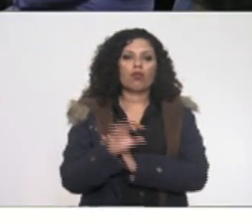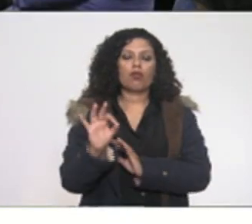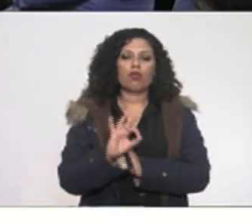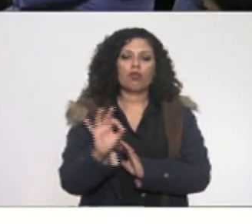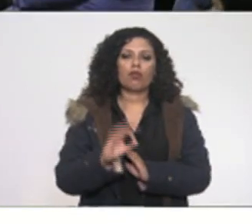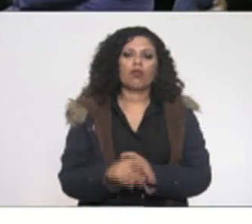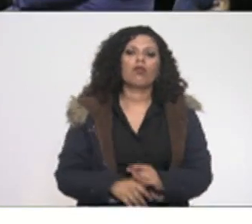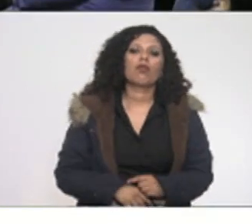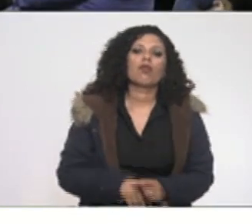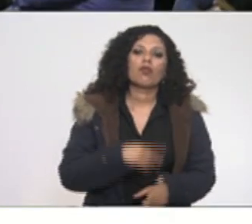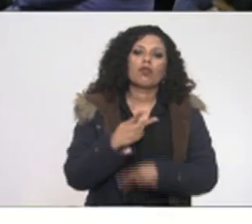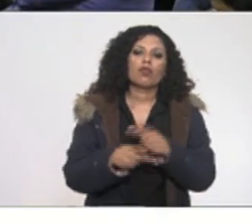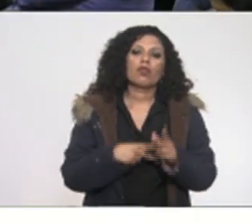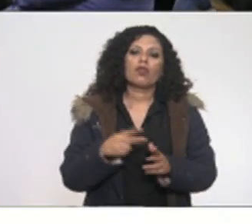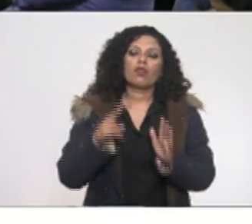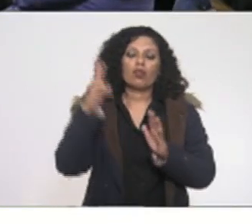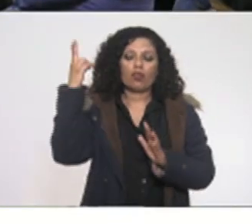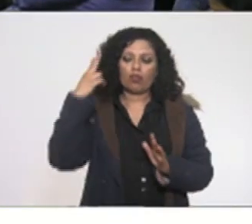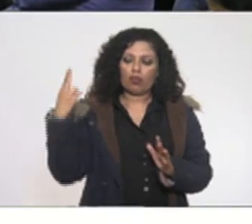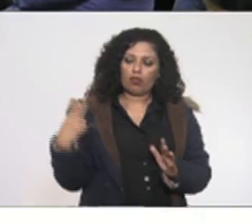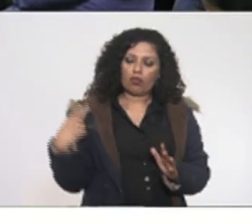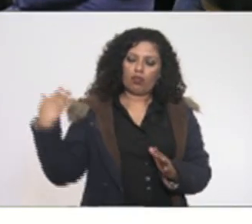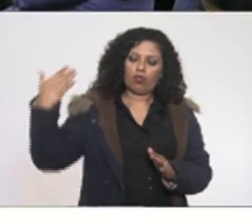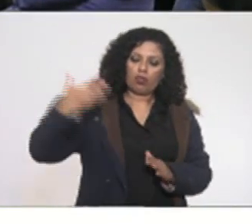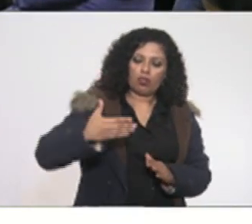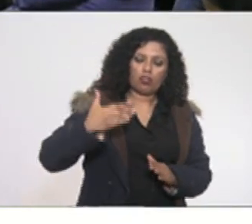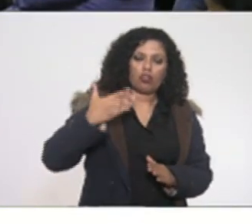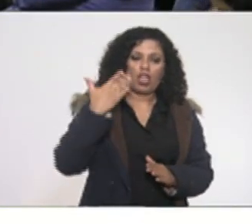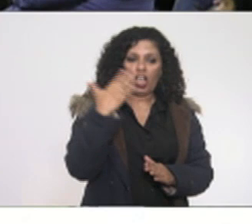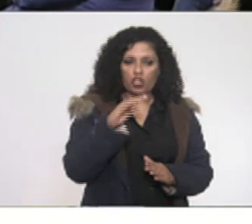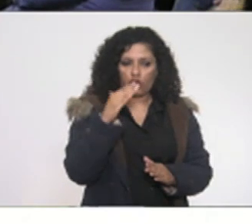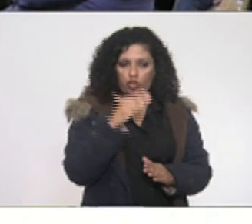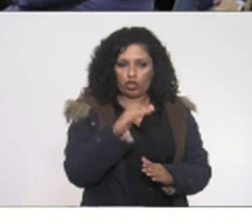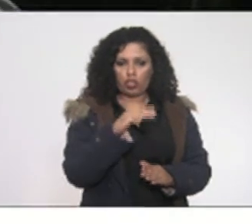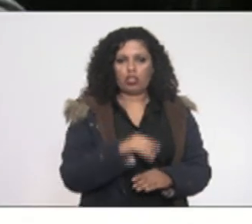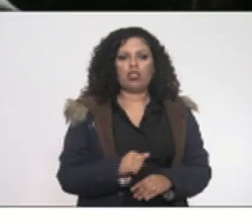aqui a presença do vereador Chiquinho Grandão, de Caxias.